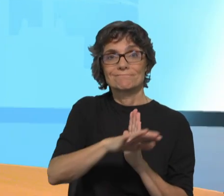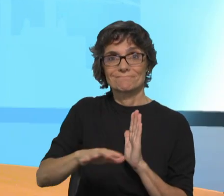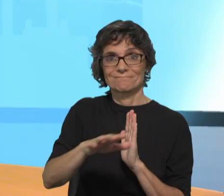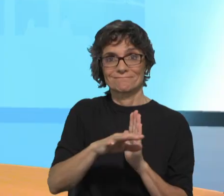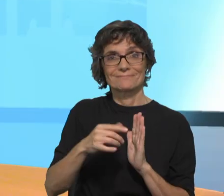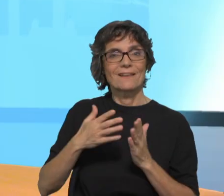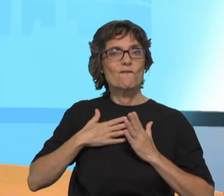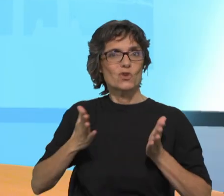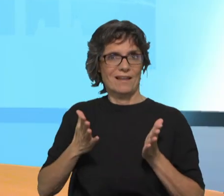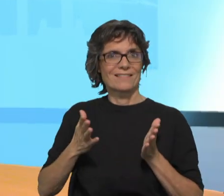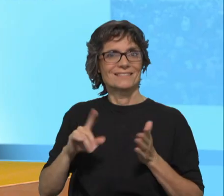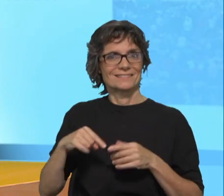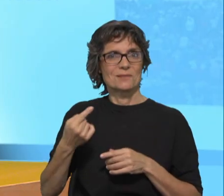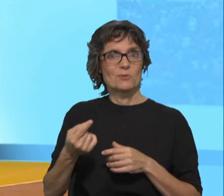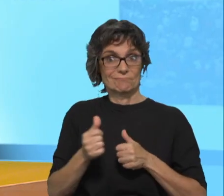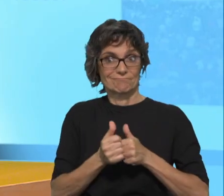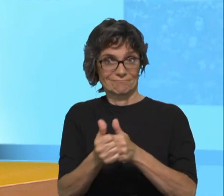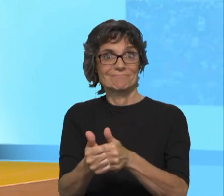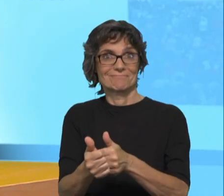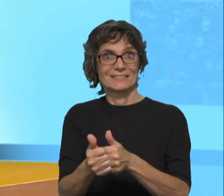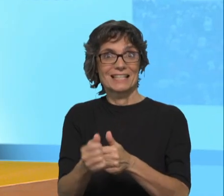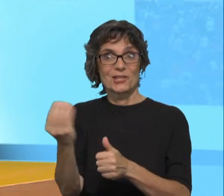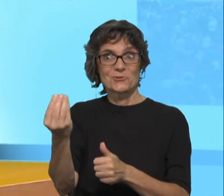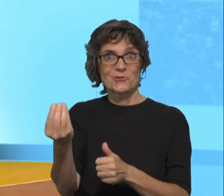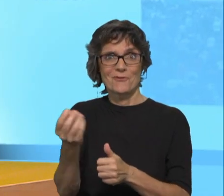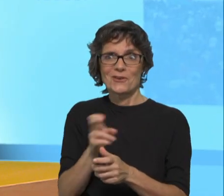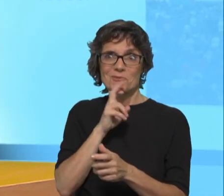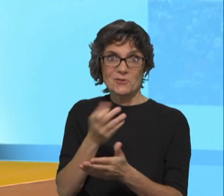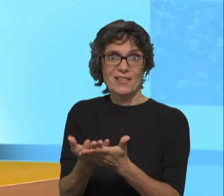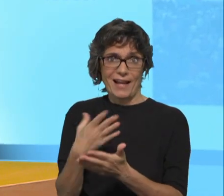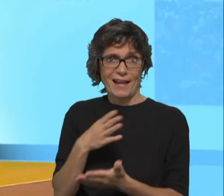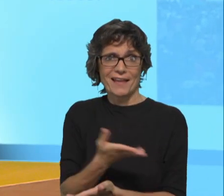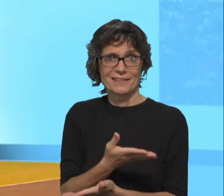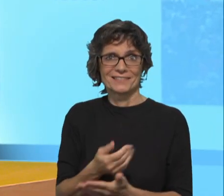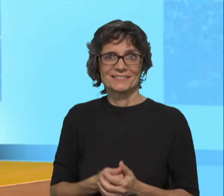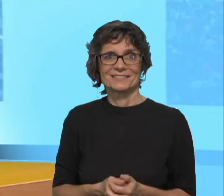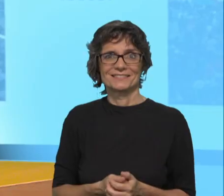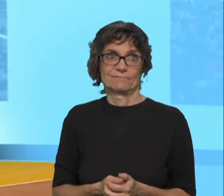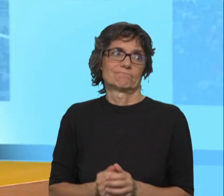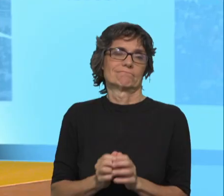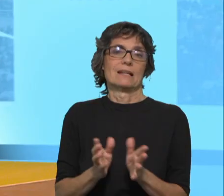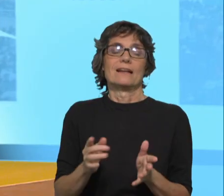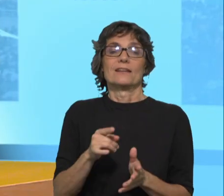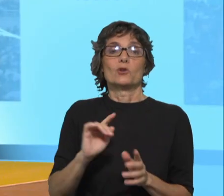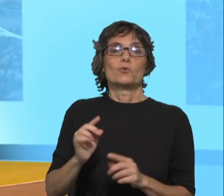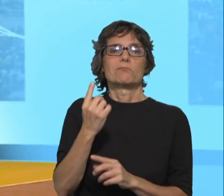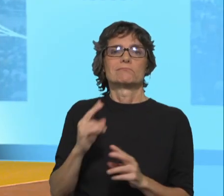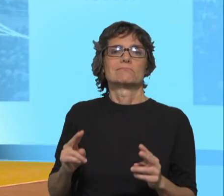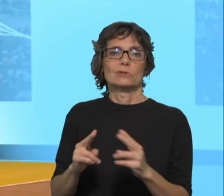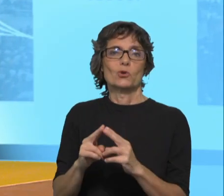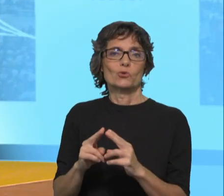estas recomendações ou estas solicitações dos jovens? Diria mesmo que num primeiro encontro que